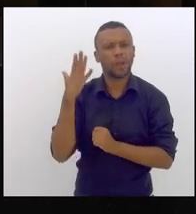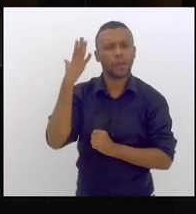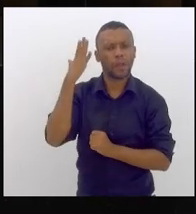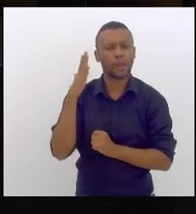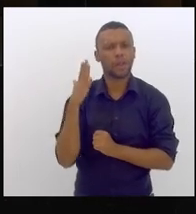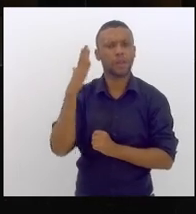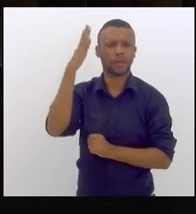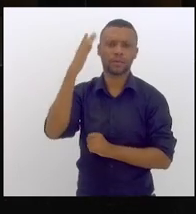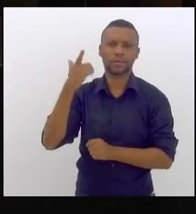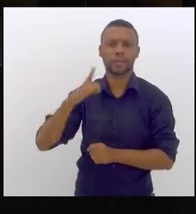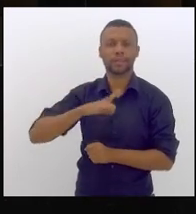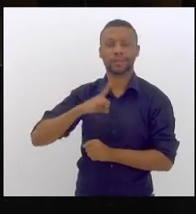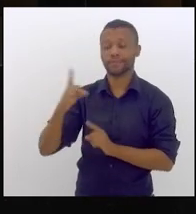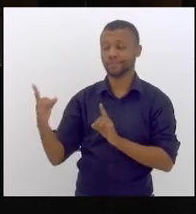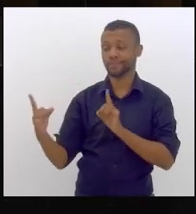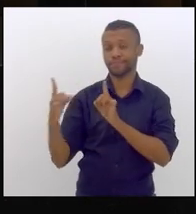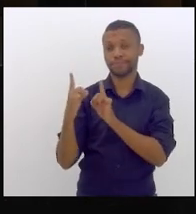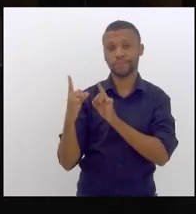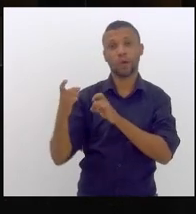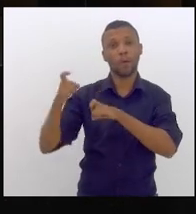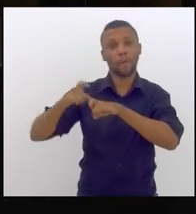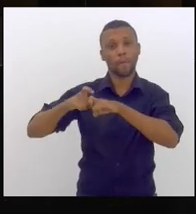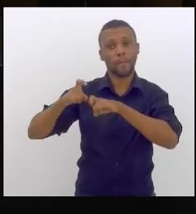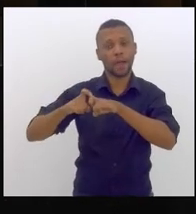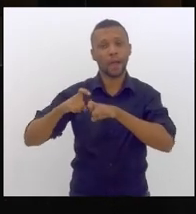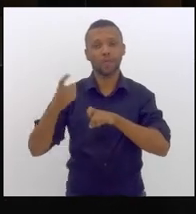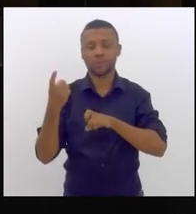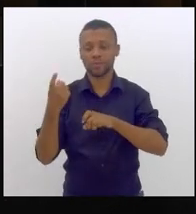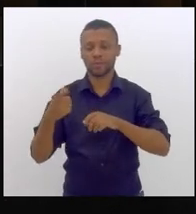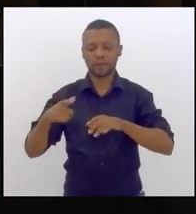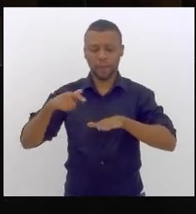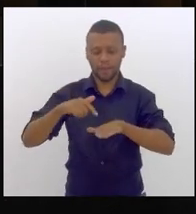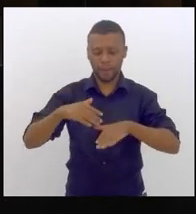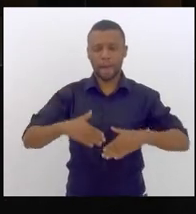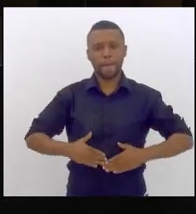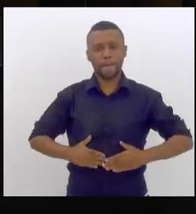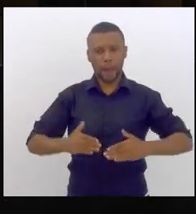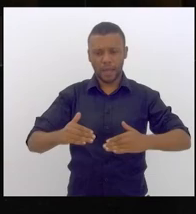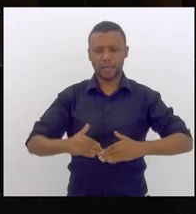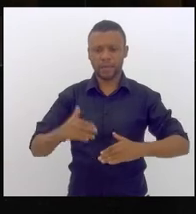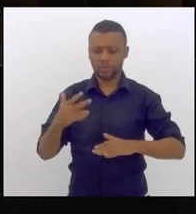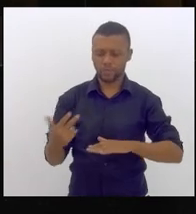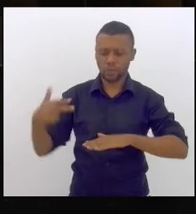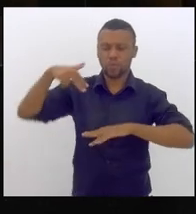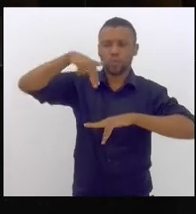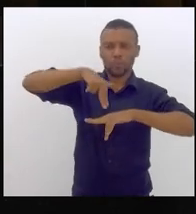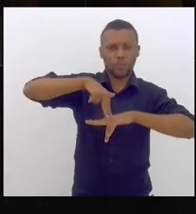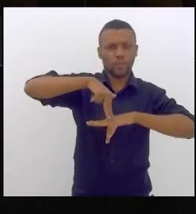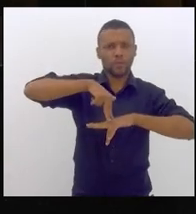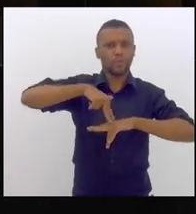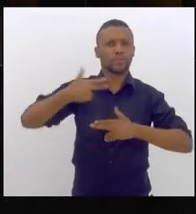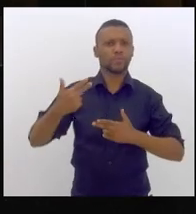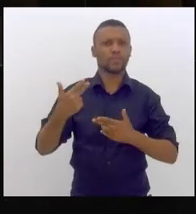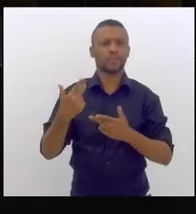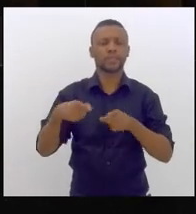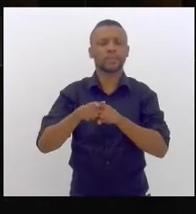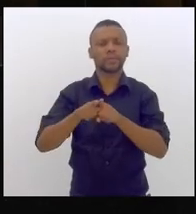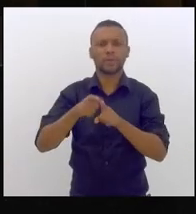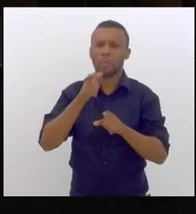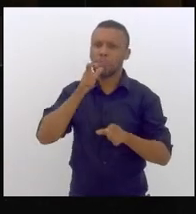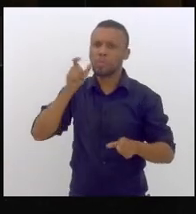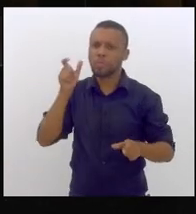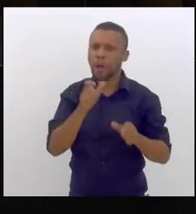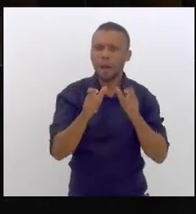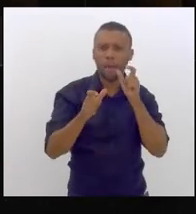teve ali uma pessoa, um médico subindo da barriga dela na hora do parto. teve também que ouvir os